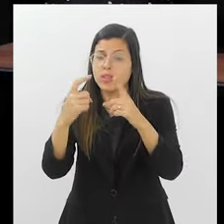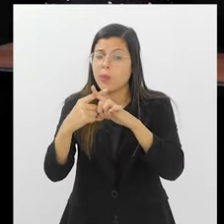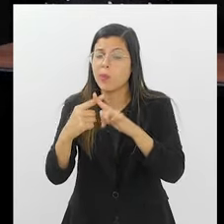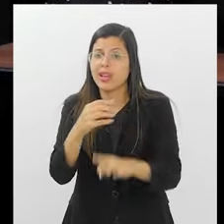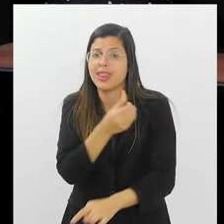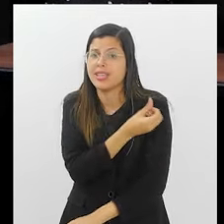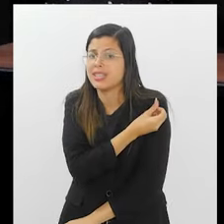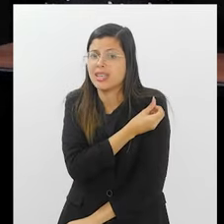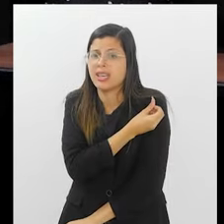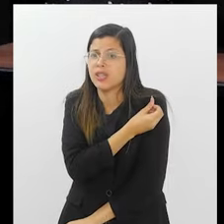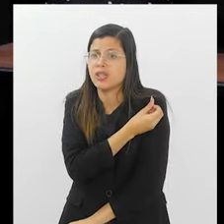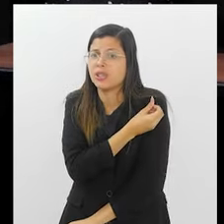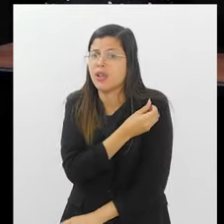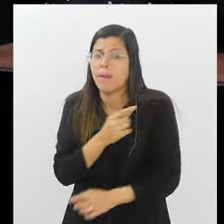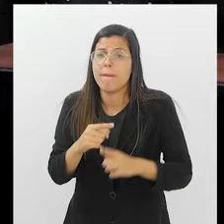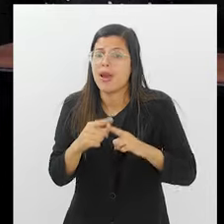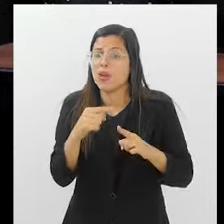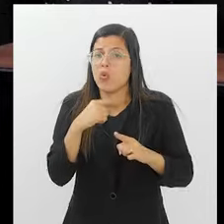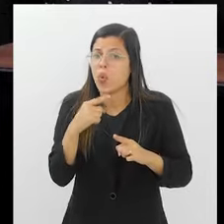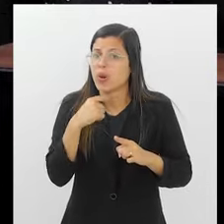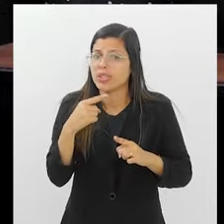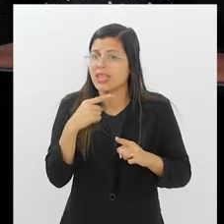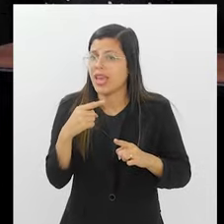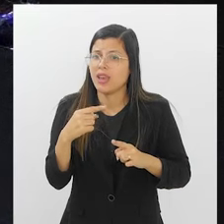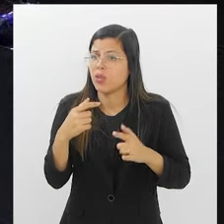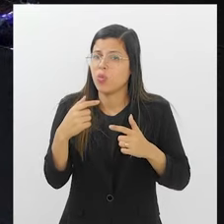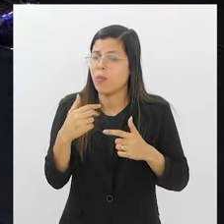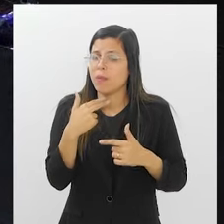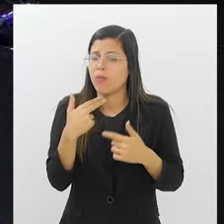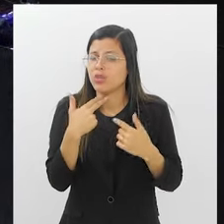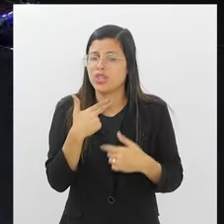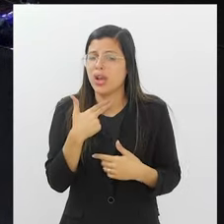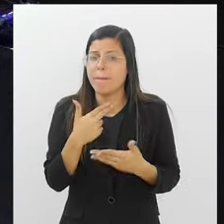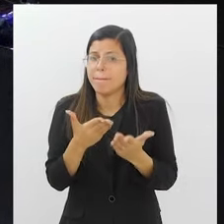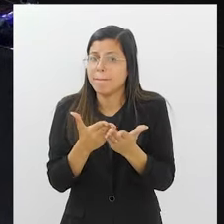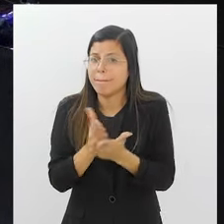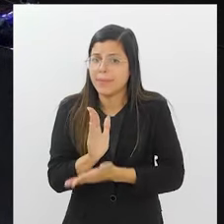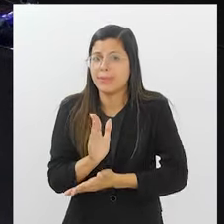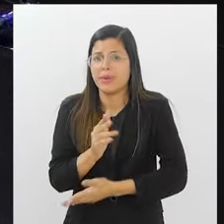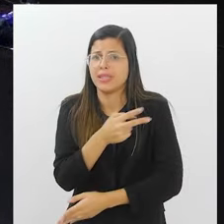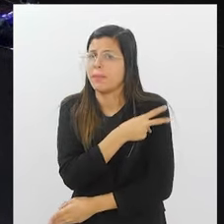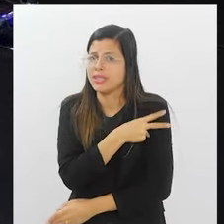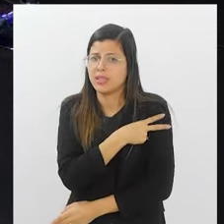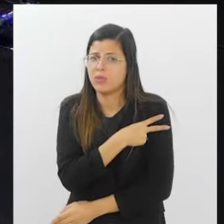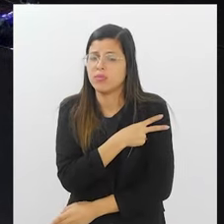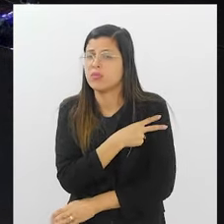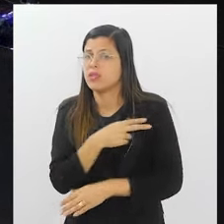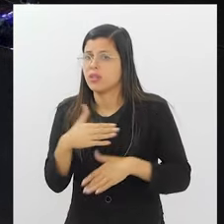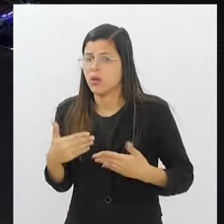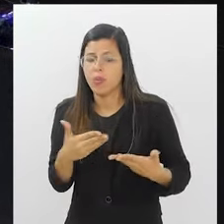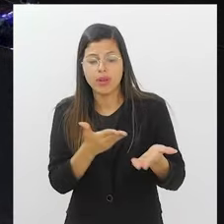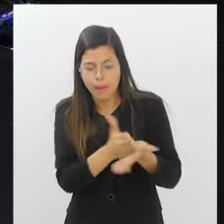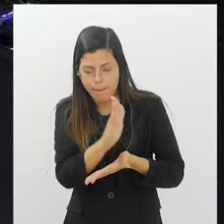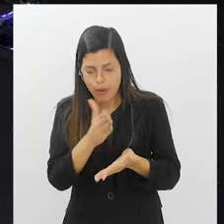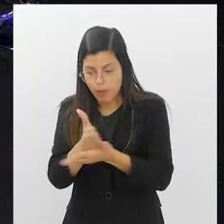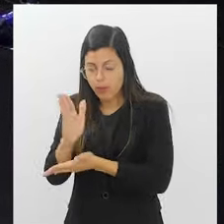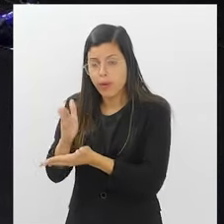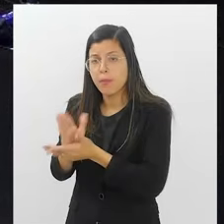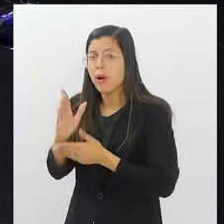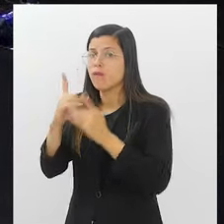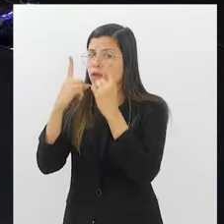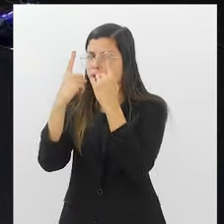tem condições de ter passado para a segunda. Entendeu? Então essa aprovação automática, isso é uma